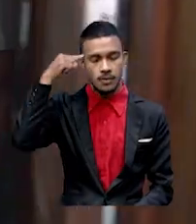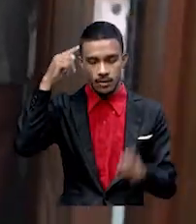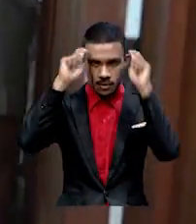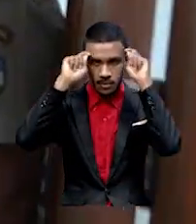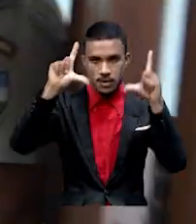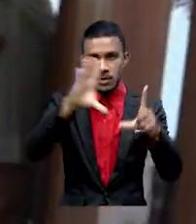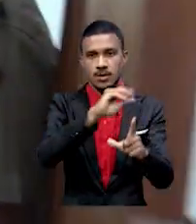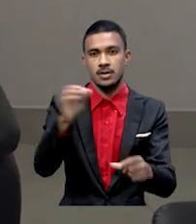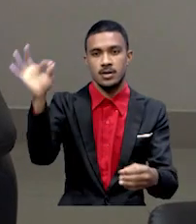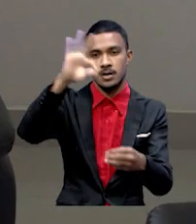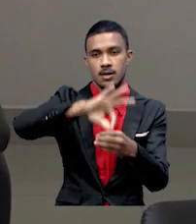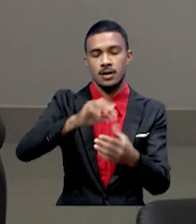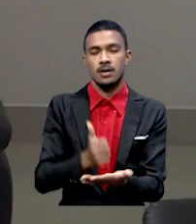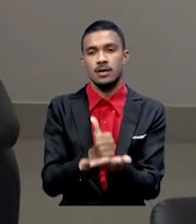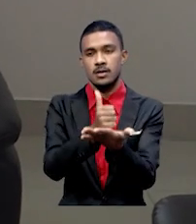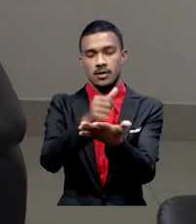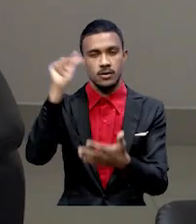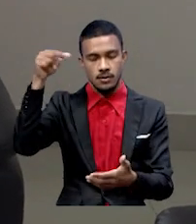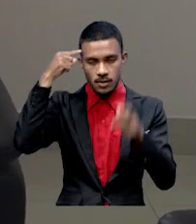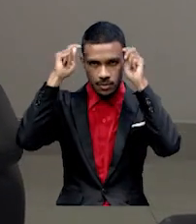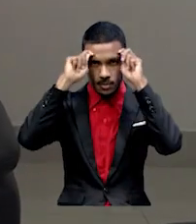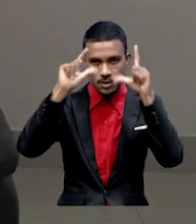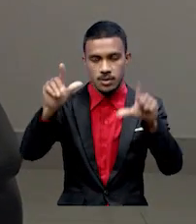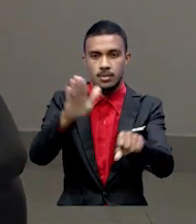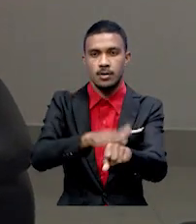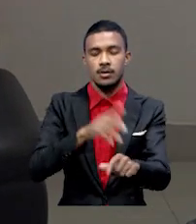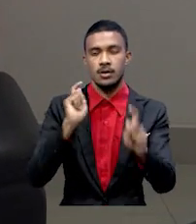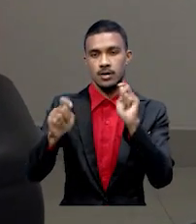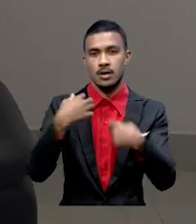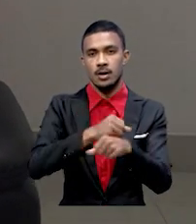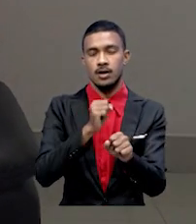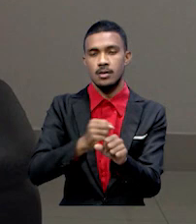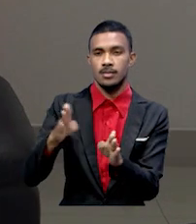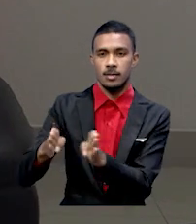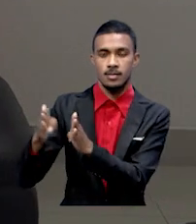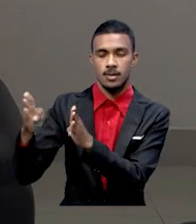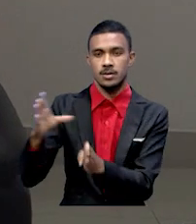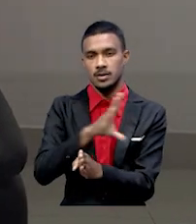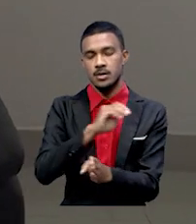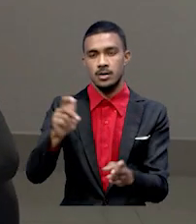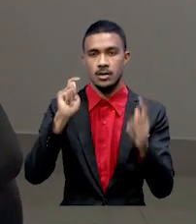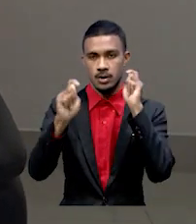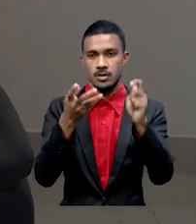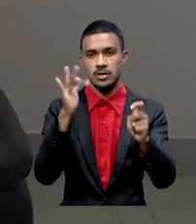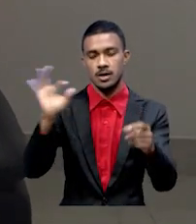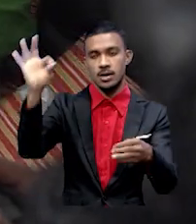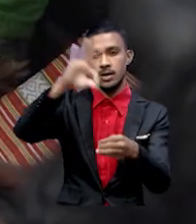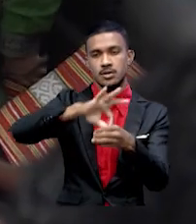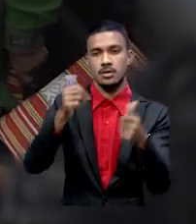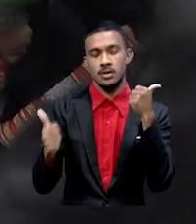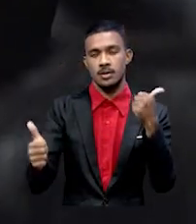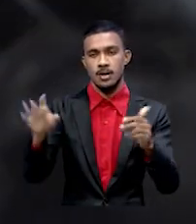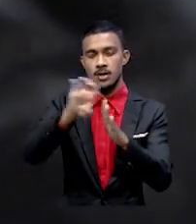eleição Guiné-Bissau. O governo Timor-Leste se delega a equipa técnica, a Tubahala Preparação Técnico Sira, para a eleição no BMA que o